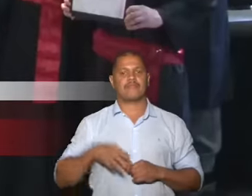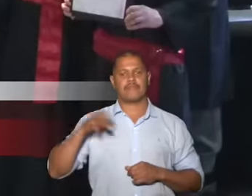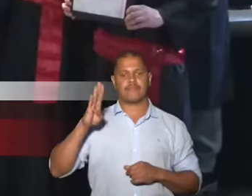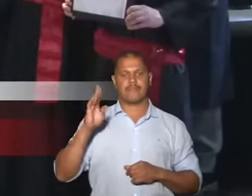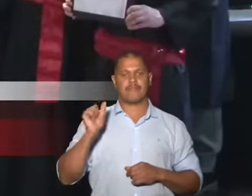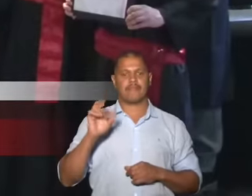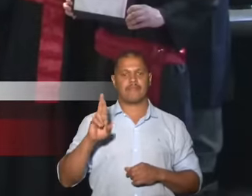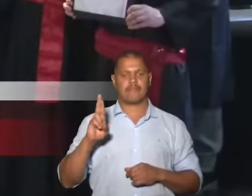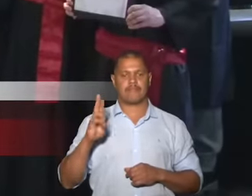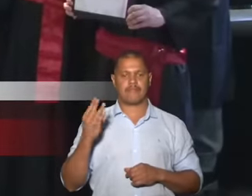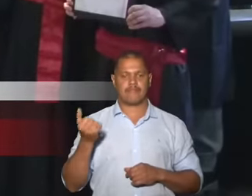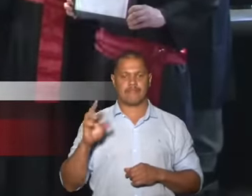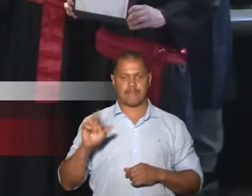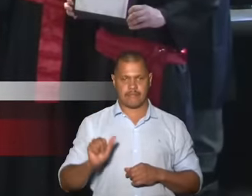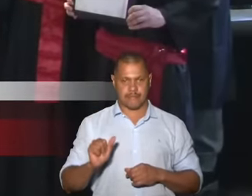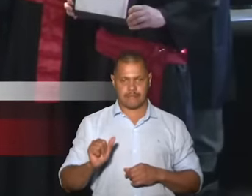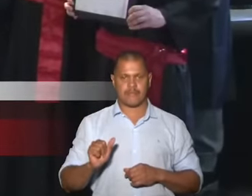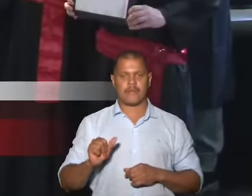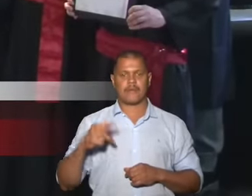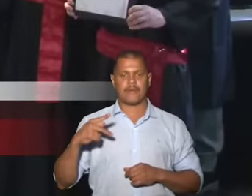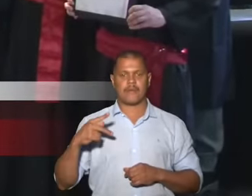Bárbara Tez de Paula,